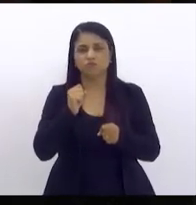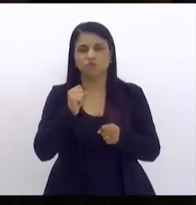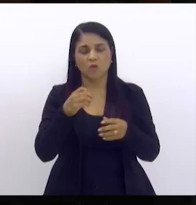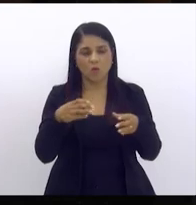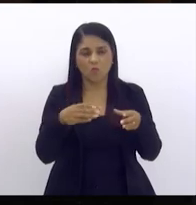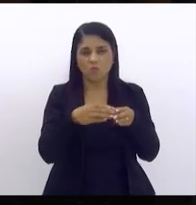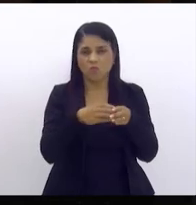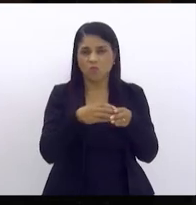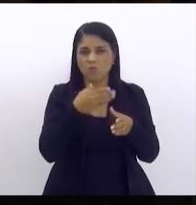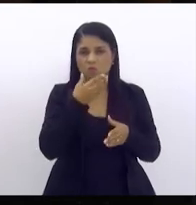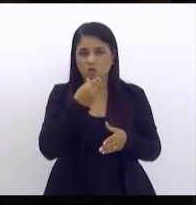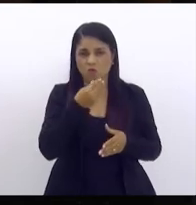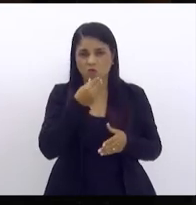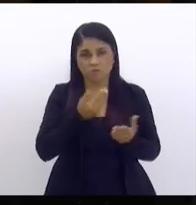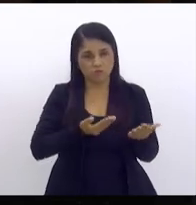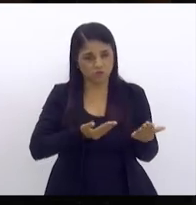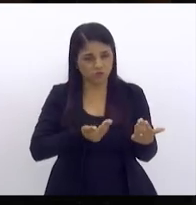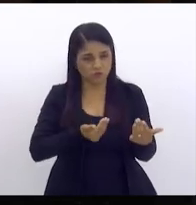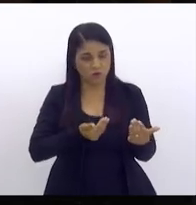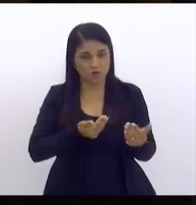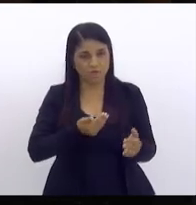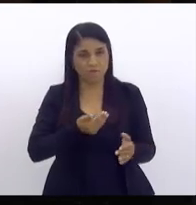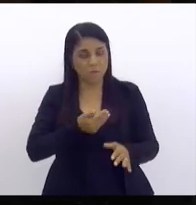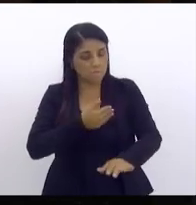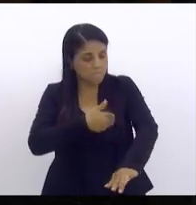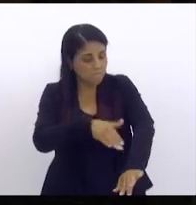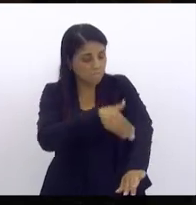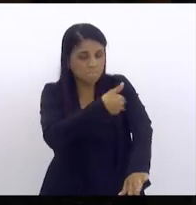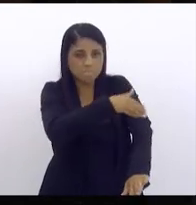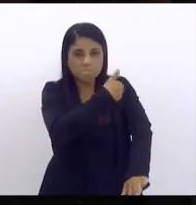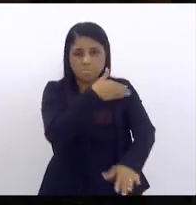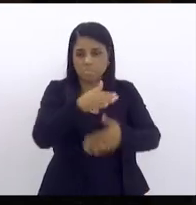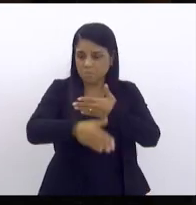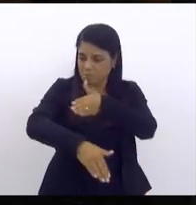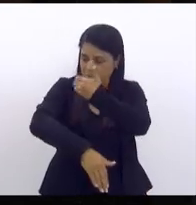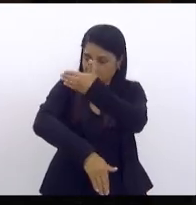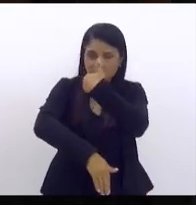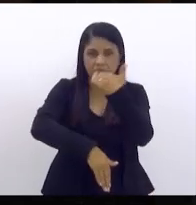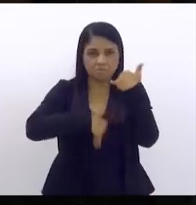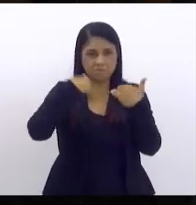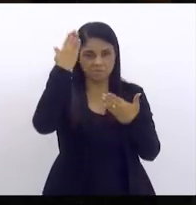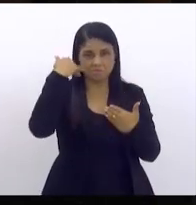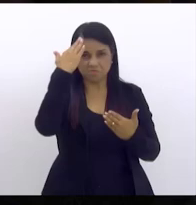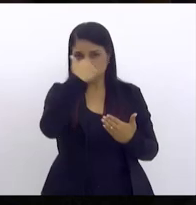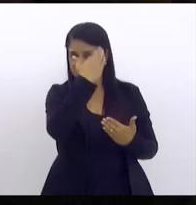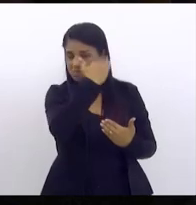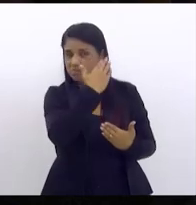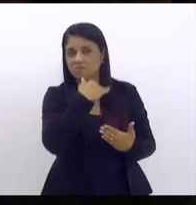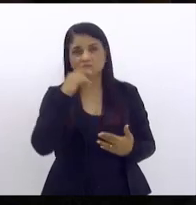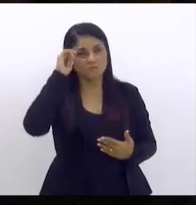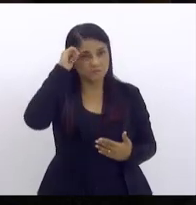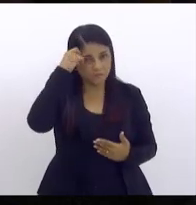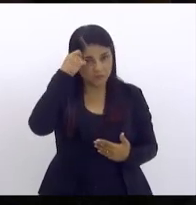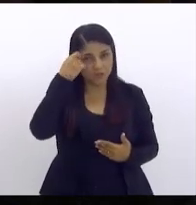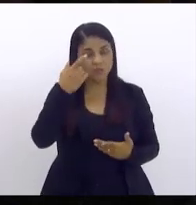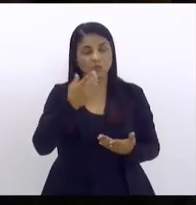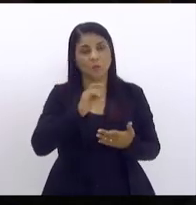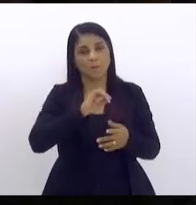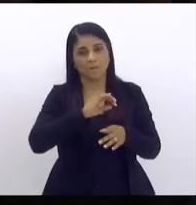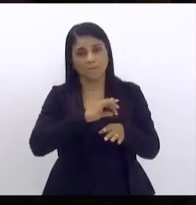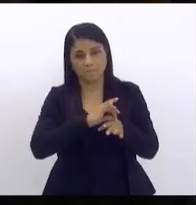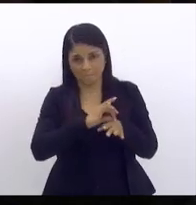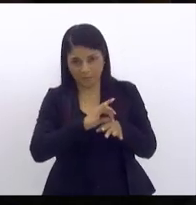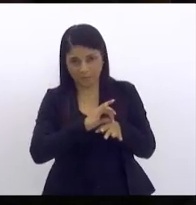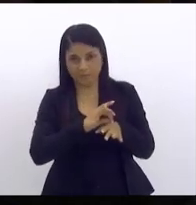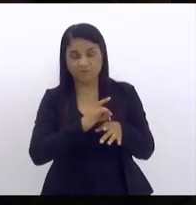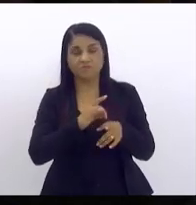jovens brancos pintados de pretos que importunaram sexualmente mulheres